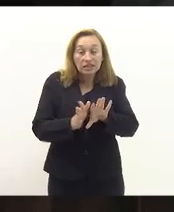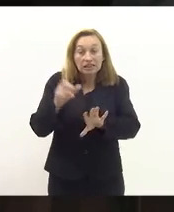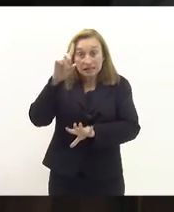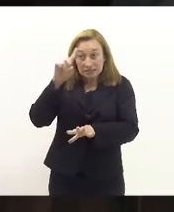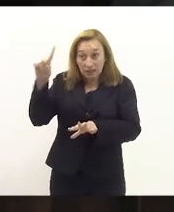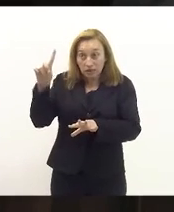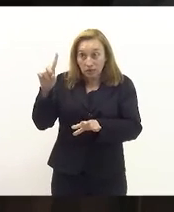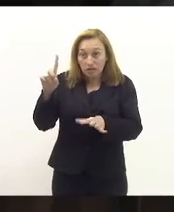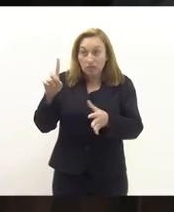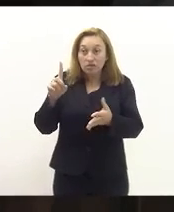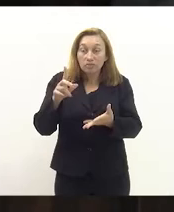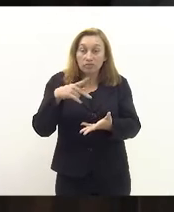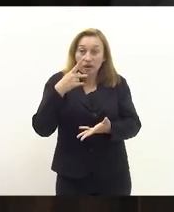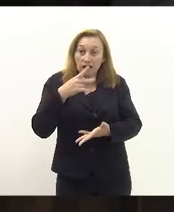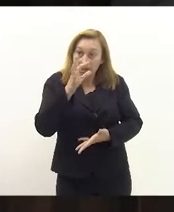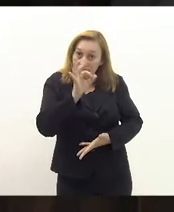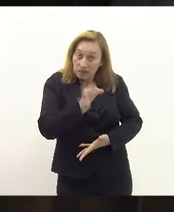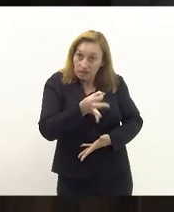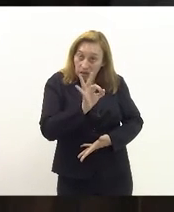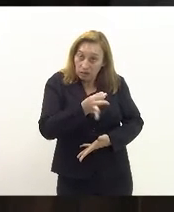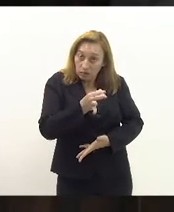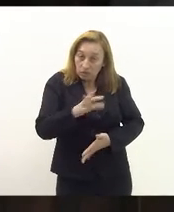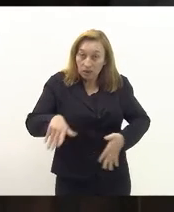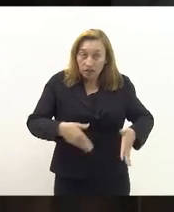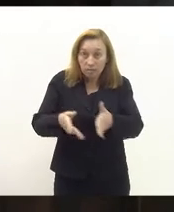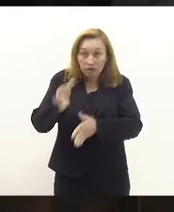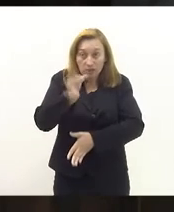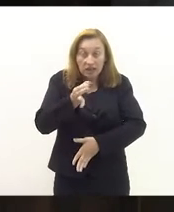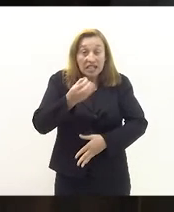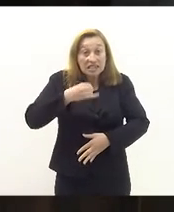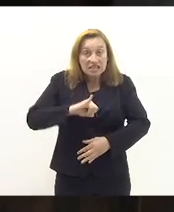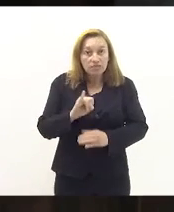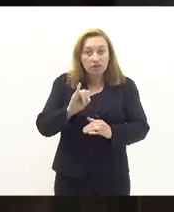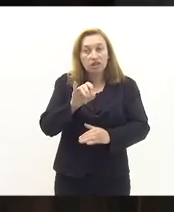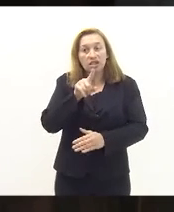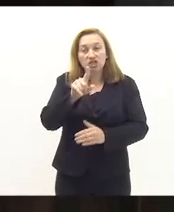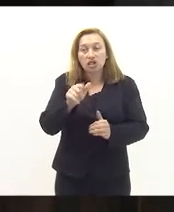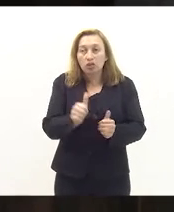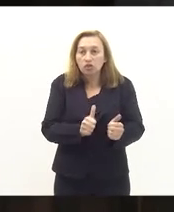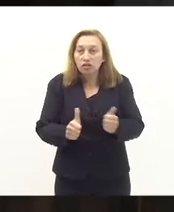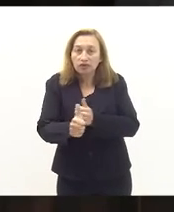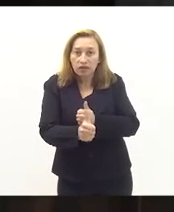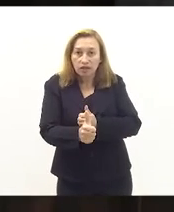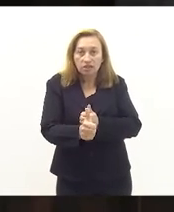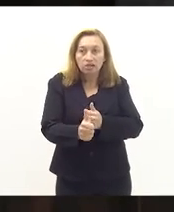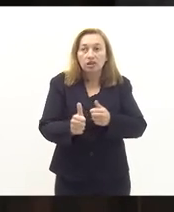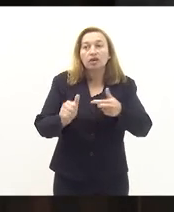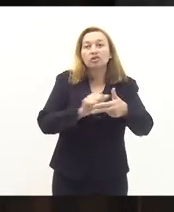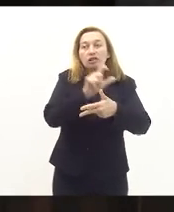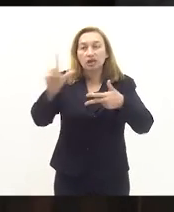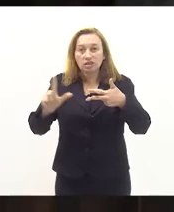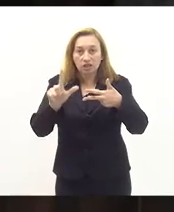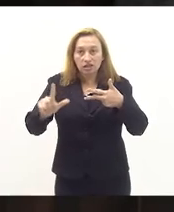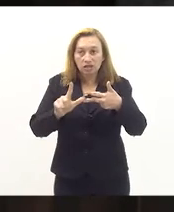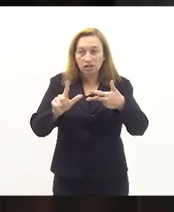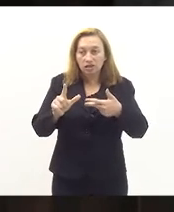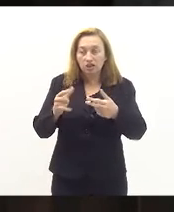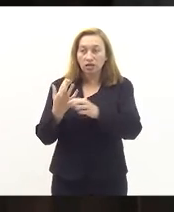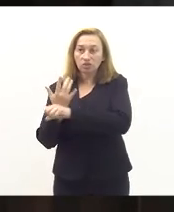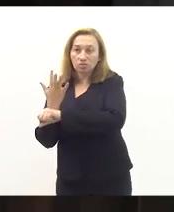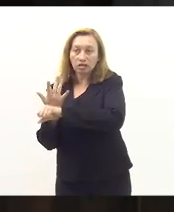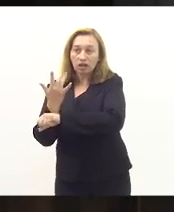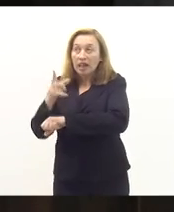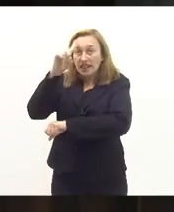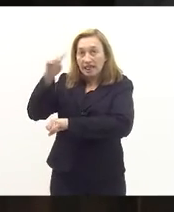certo por linhas certas estão se você está hoje à frente do Legislativo de Duque de Caxias Pois foi Deus